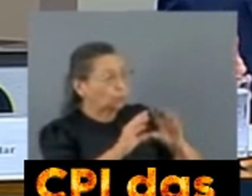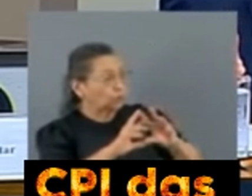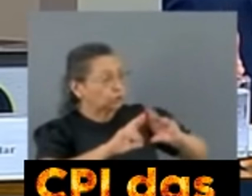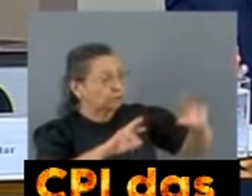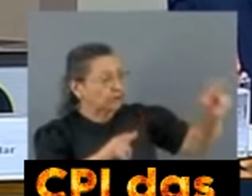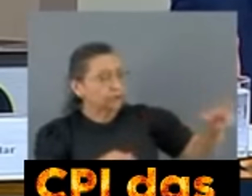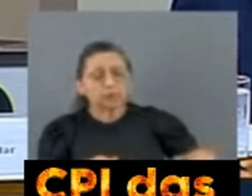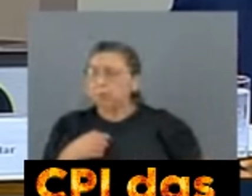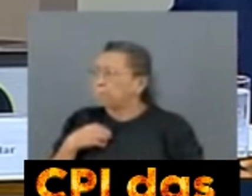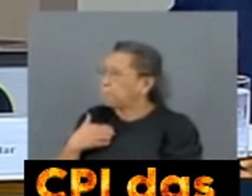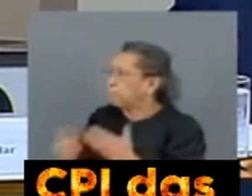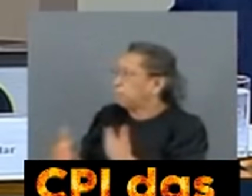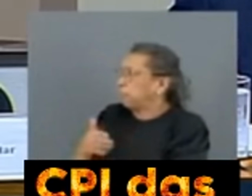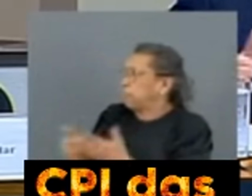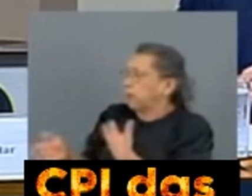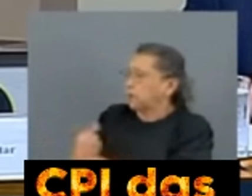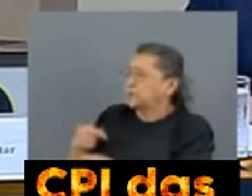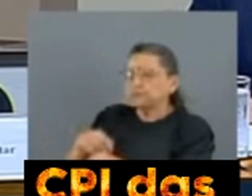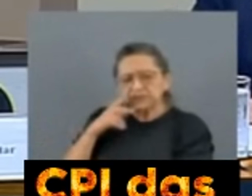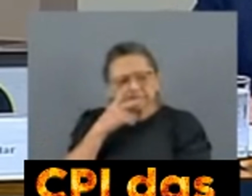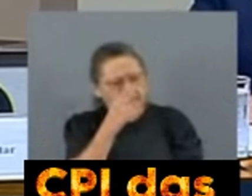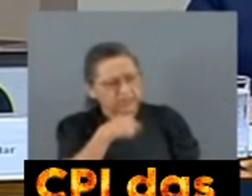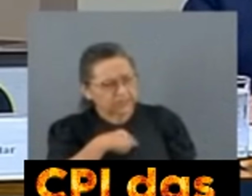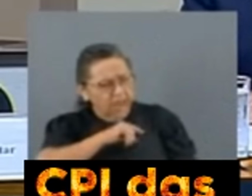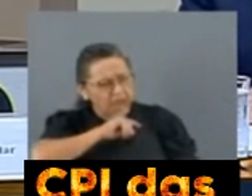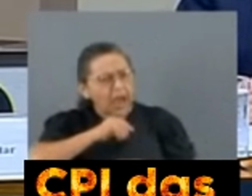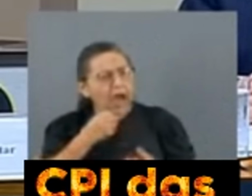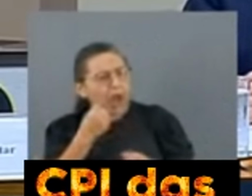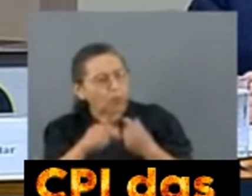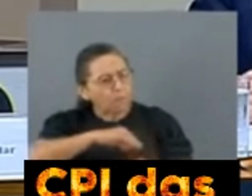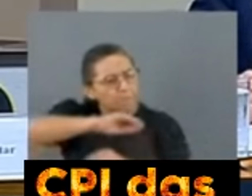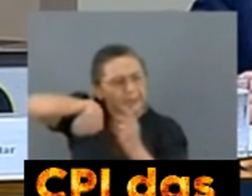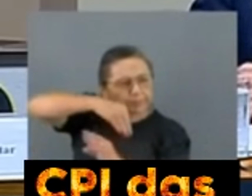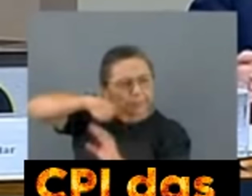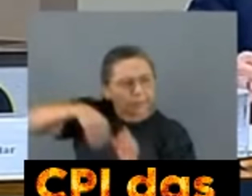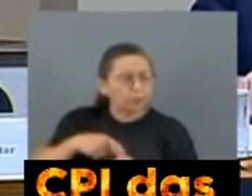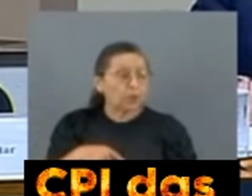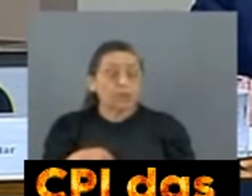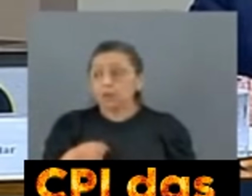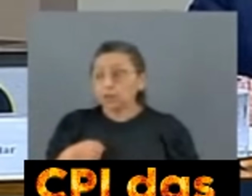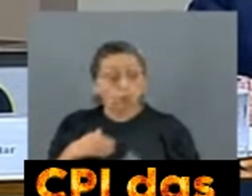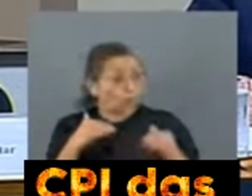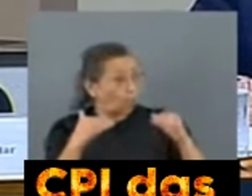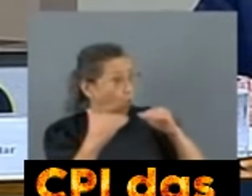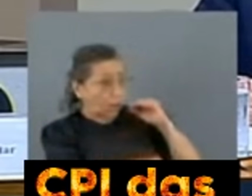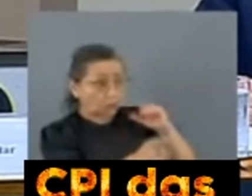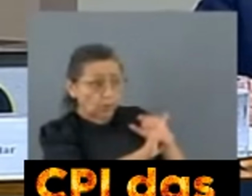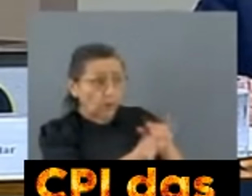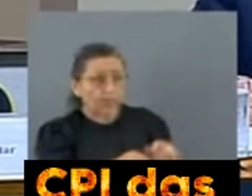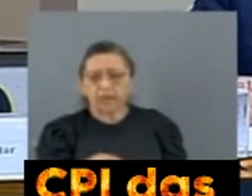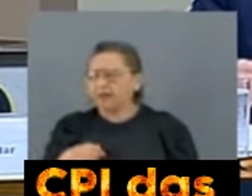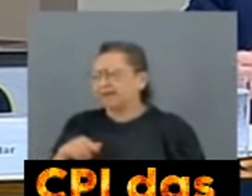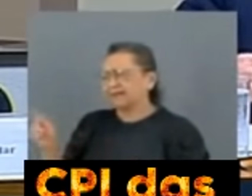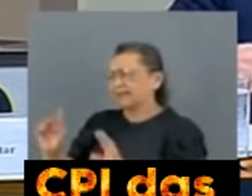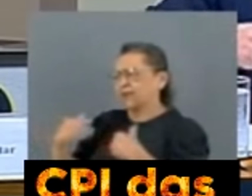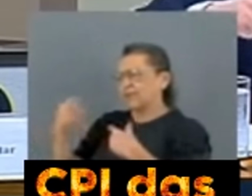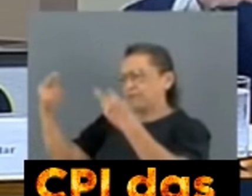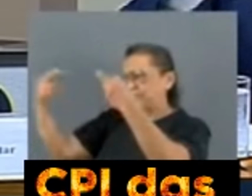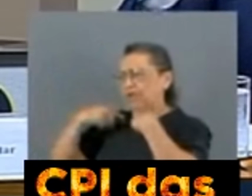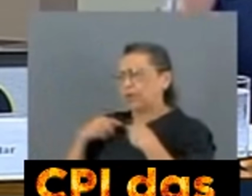diferentes. Lógico que são visões diferentes. Vossa Excelência acha que uma parte é manipulada. E a parte que concorda com o senhor não é. A senhora não me vê